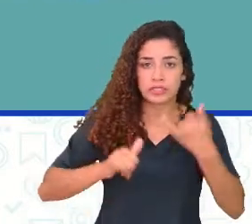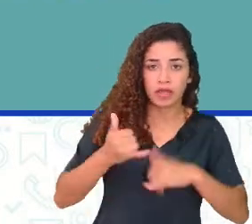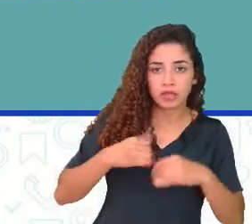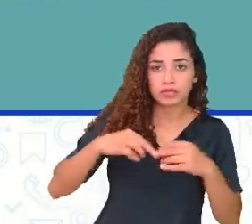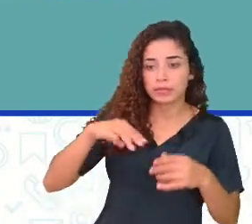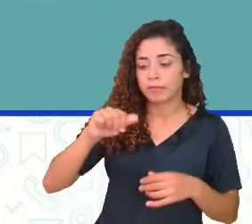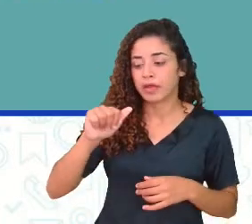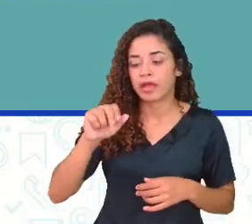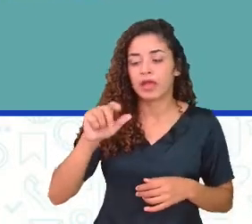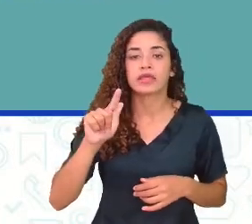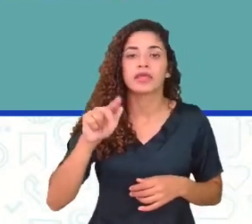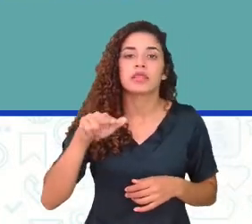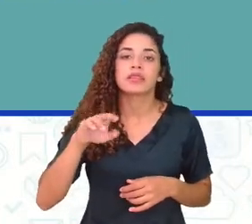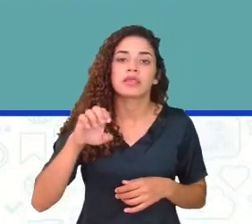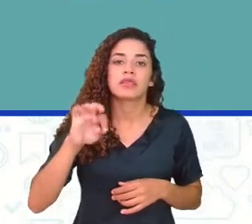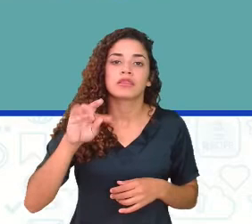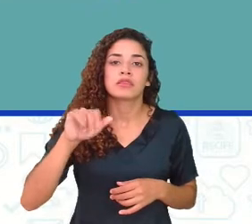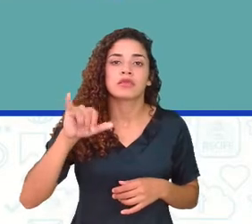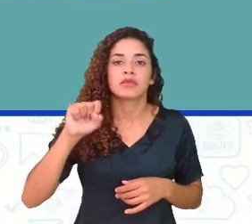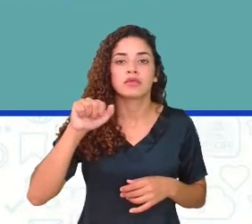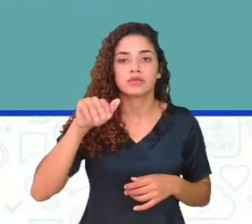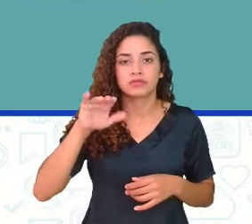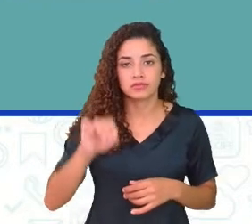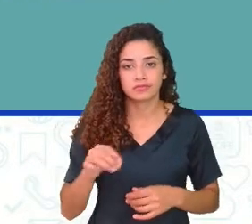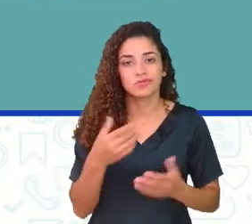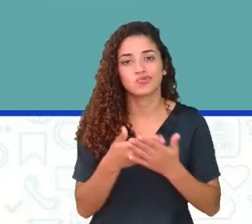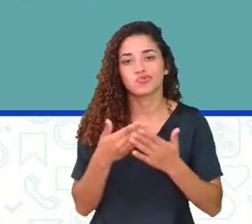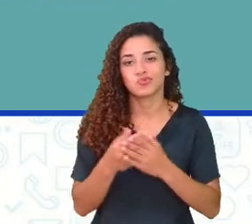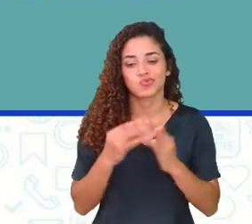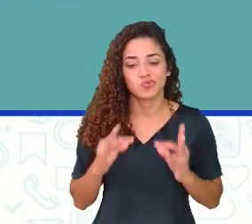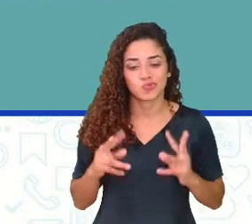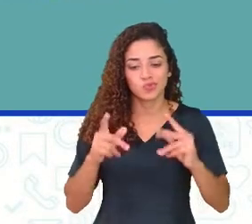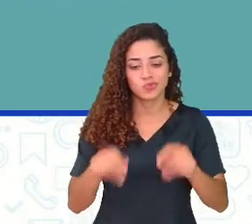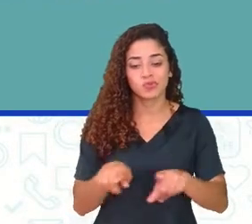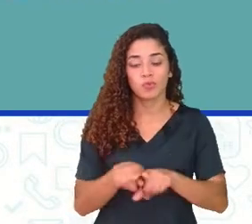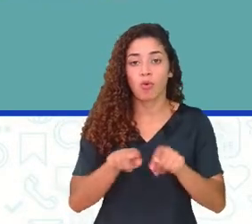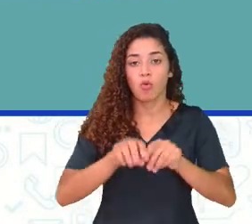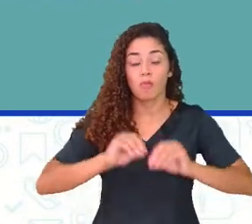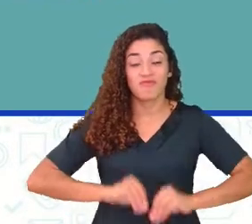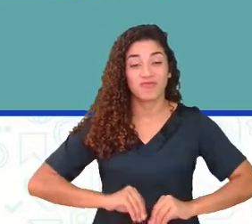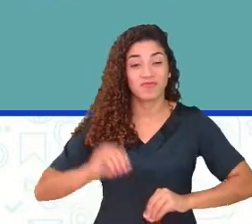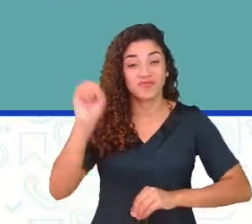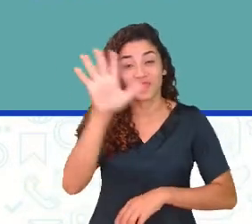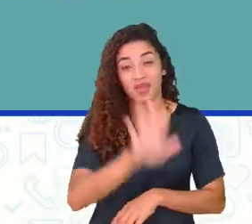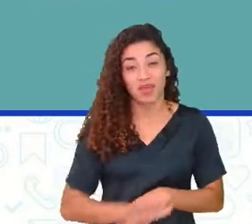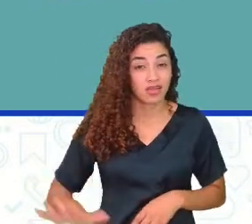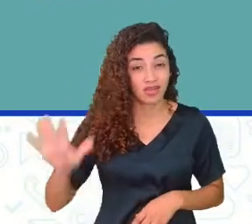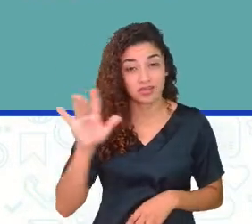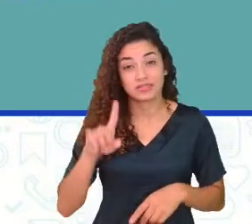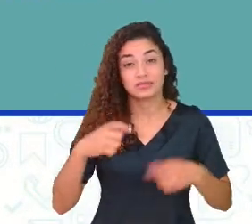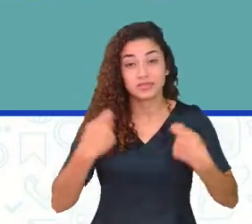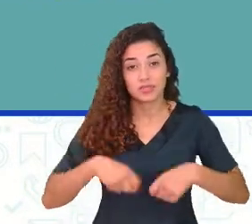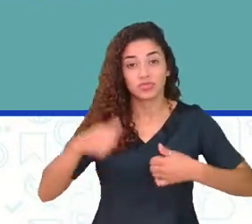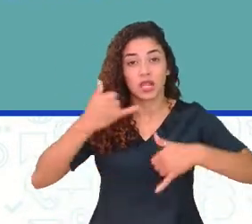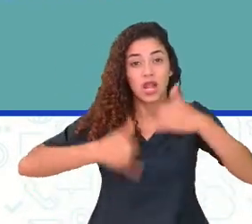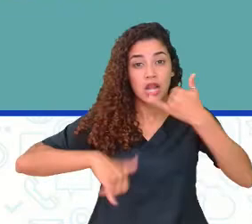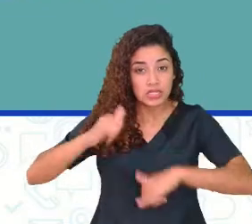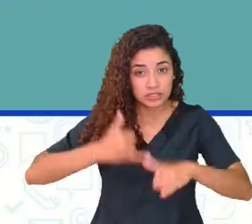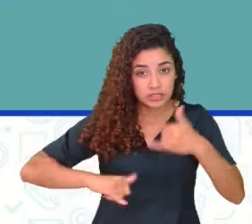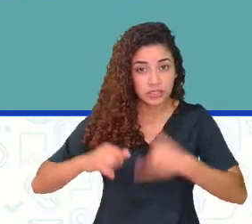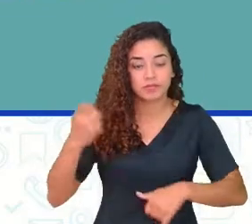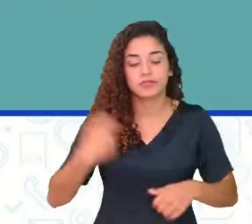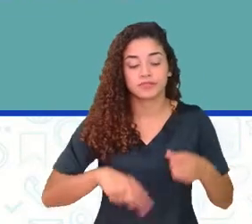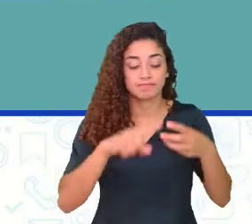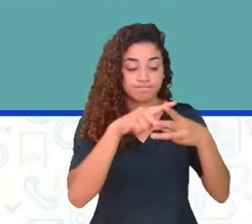eletricidade. Então, ela estuda tudo isso e é abrangente, né? Para estudar a eletricidade, a gente tem que ter